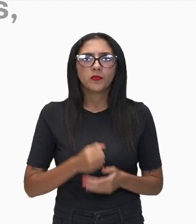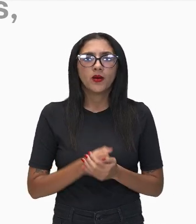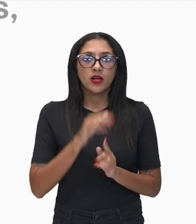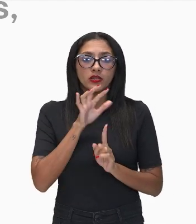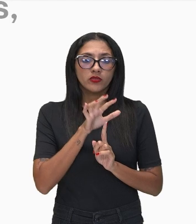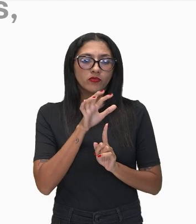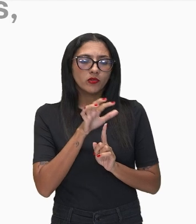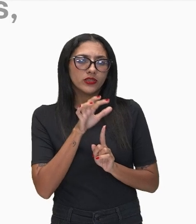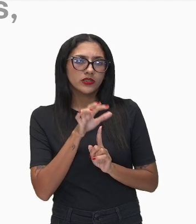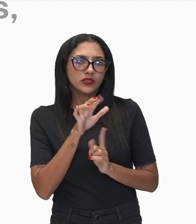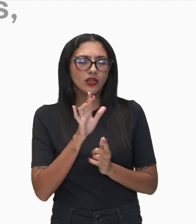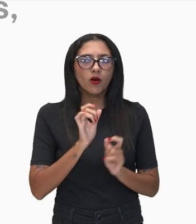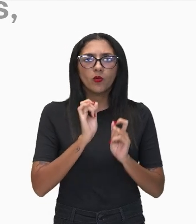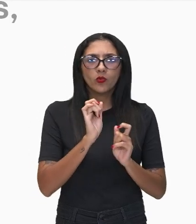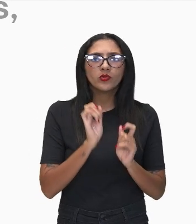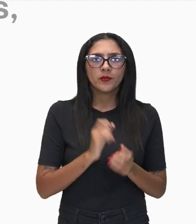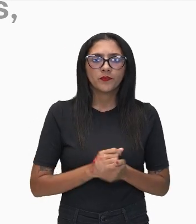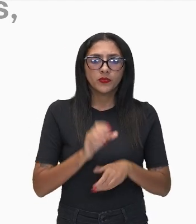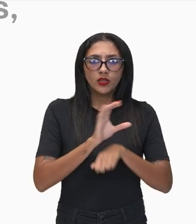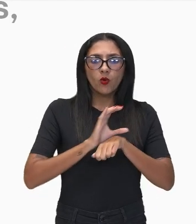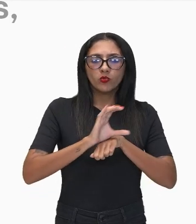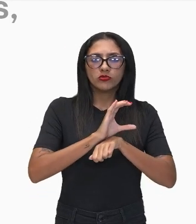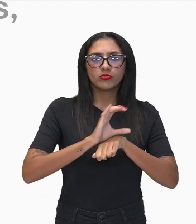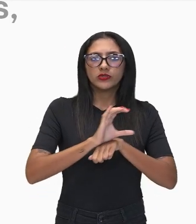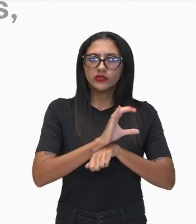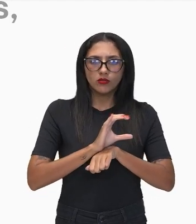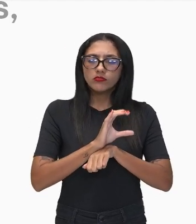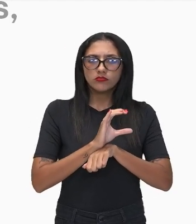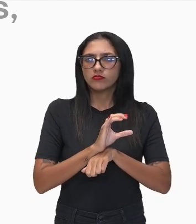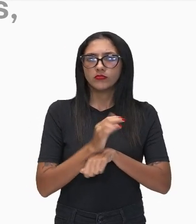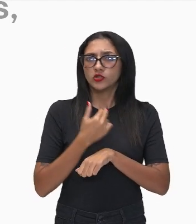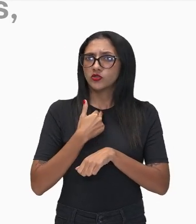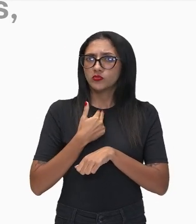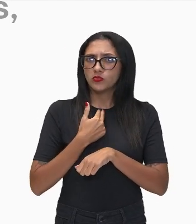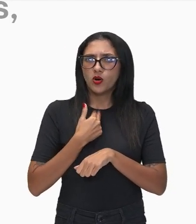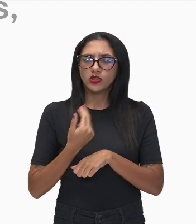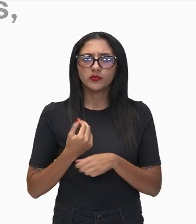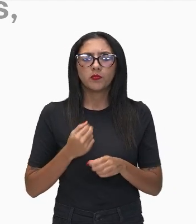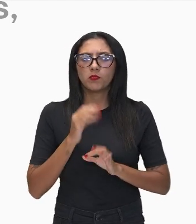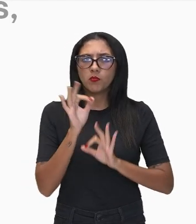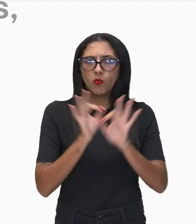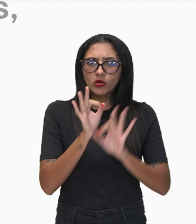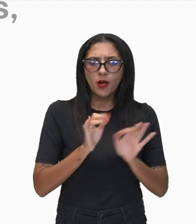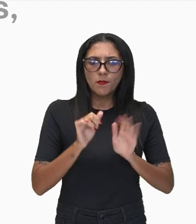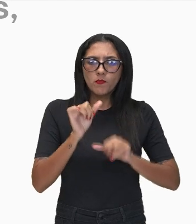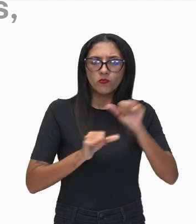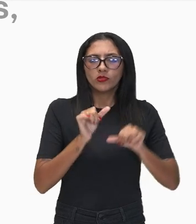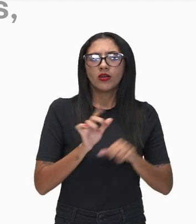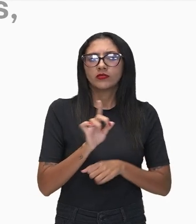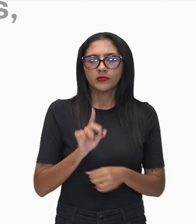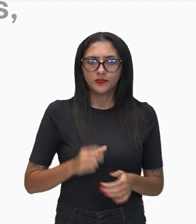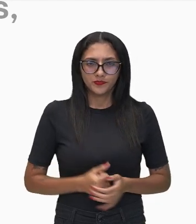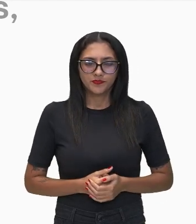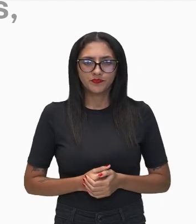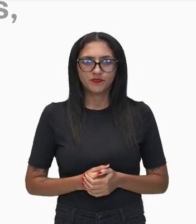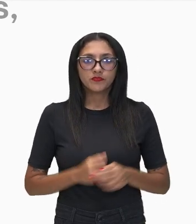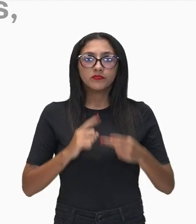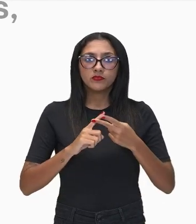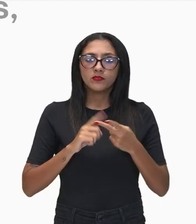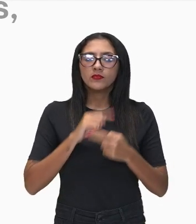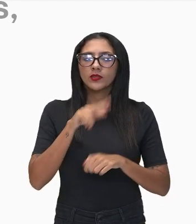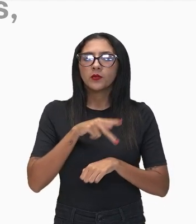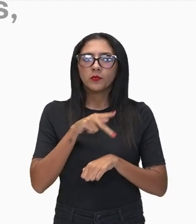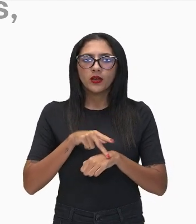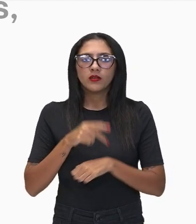Constituição Federal do Brasil. E aí nós temos, né, os Estados Unidos também, que é dividido lá